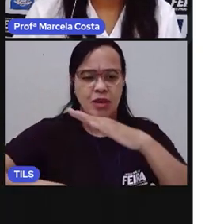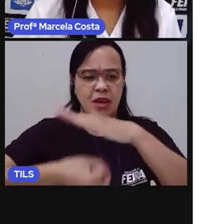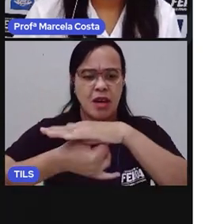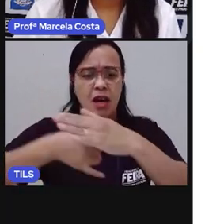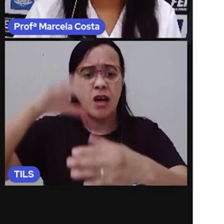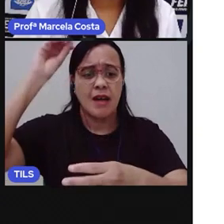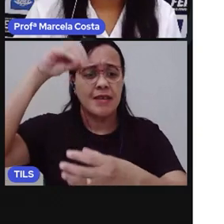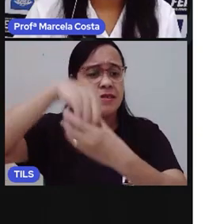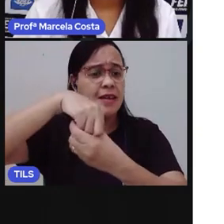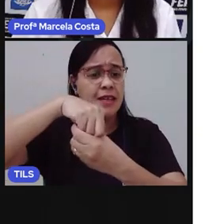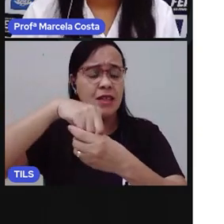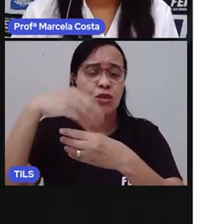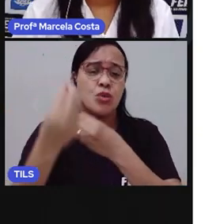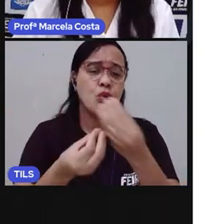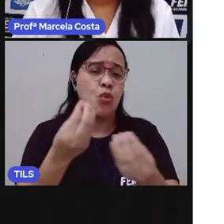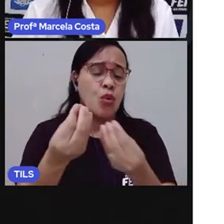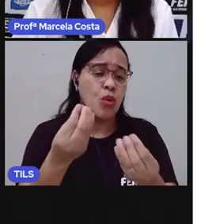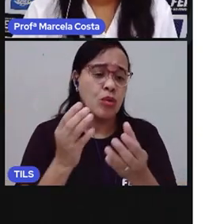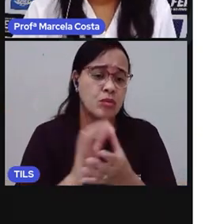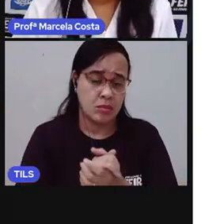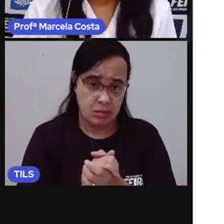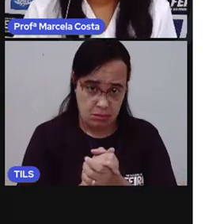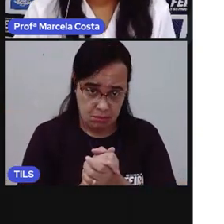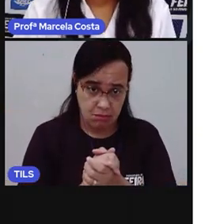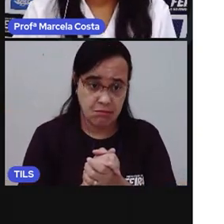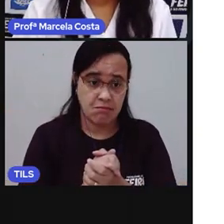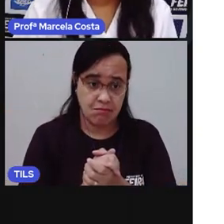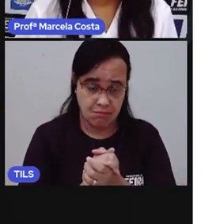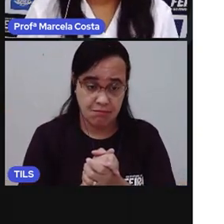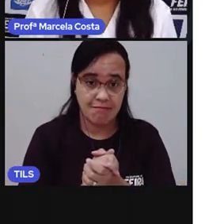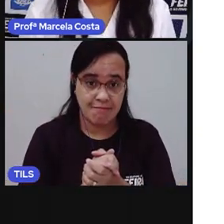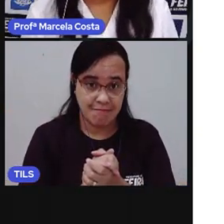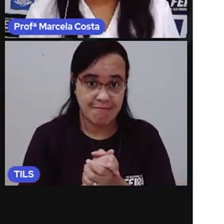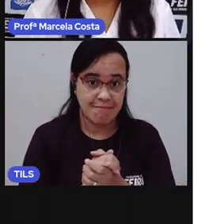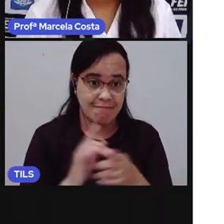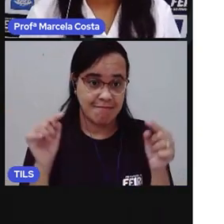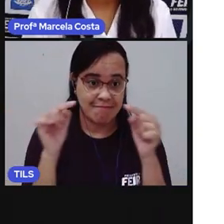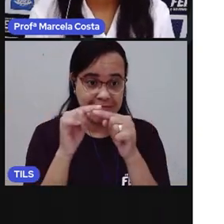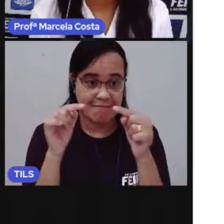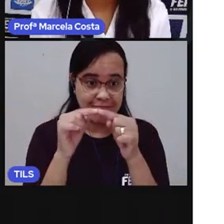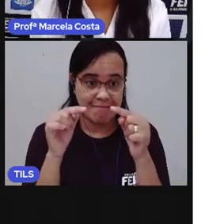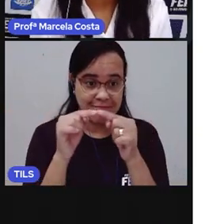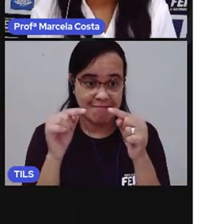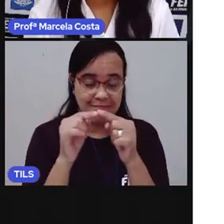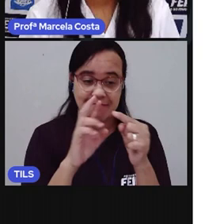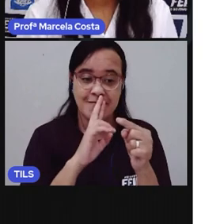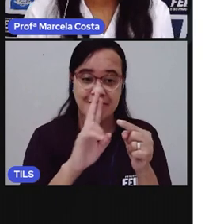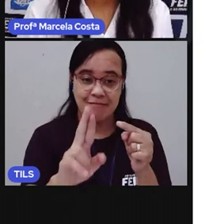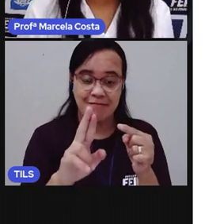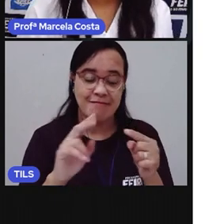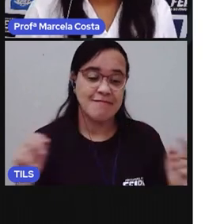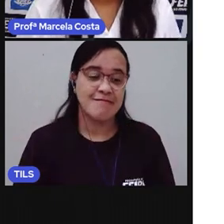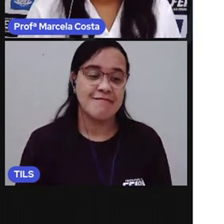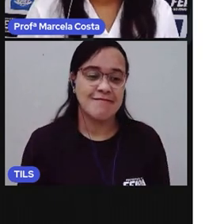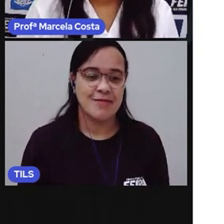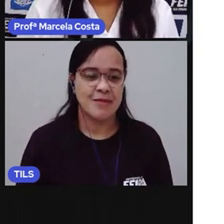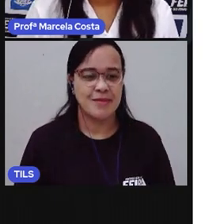parte inferior da boca E aí Me responde aí